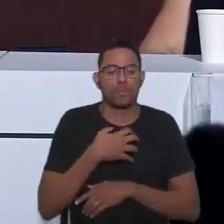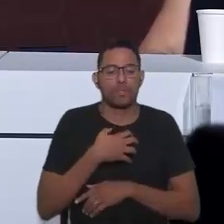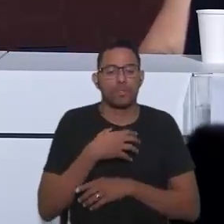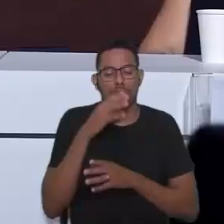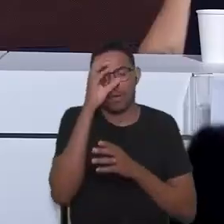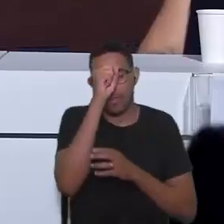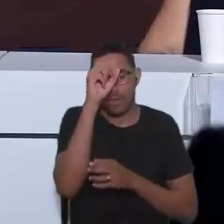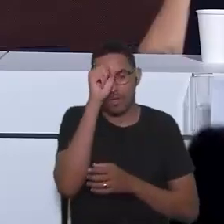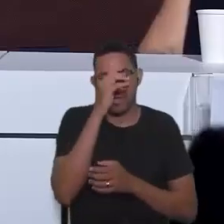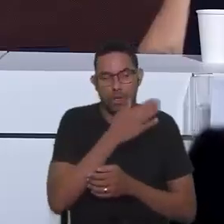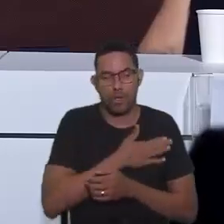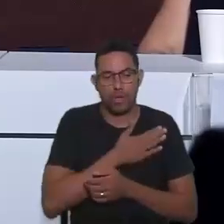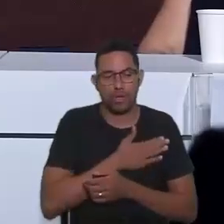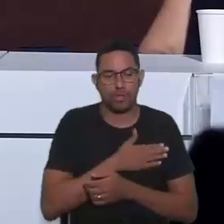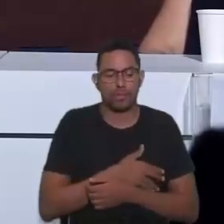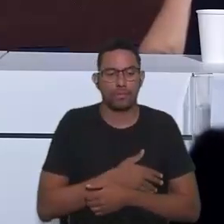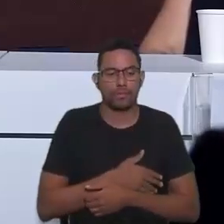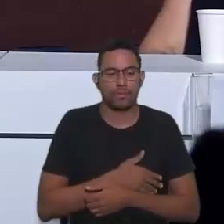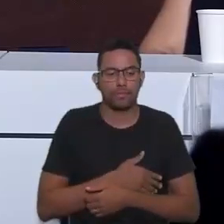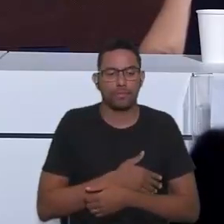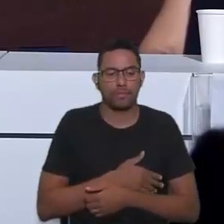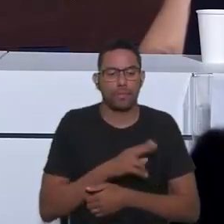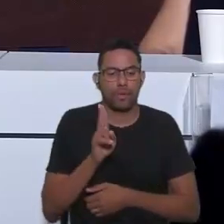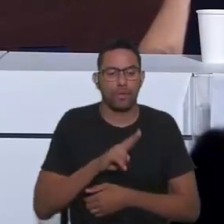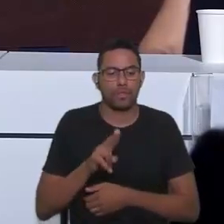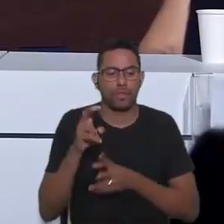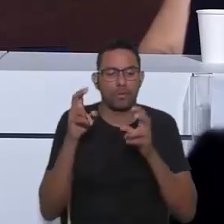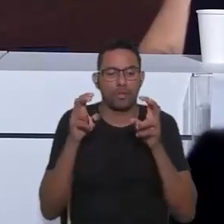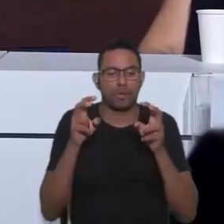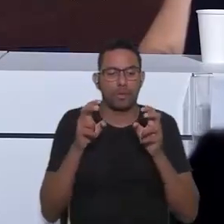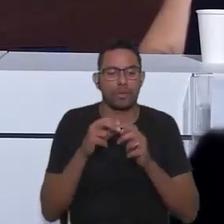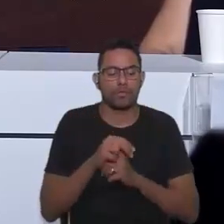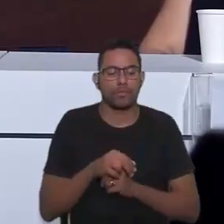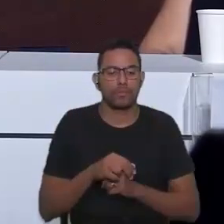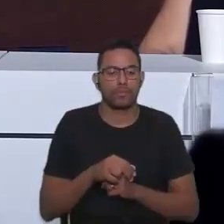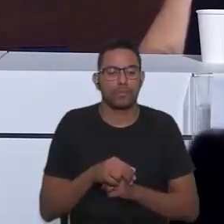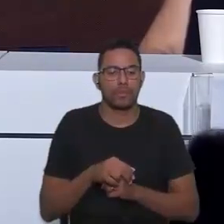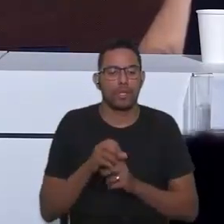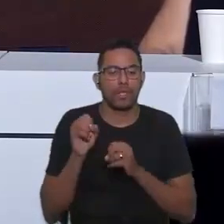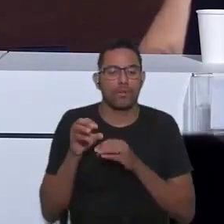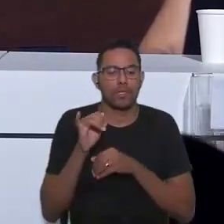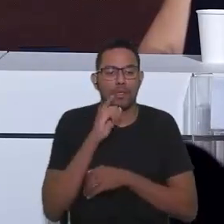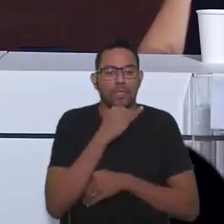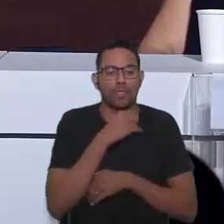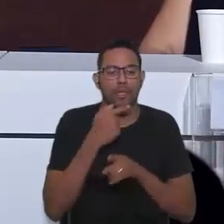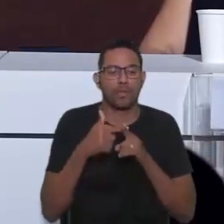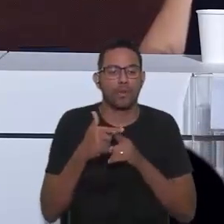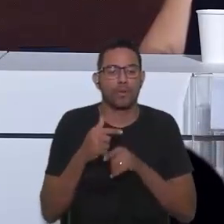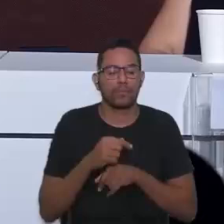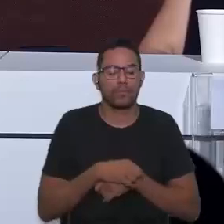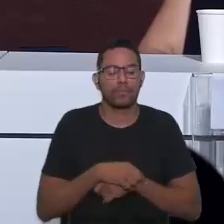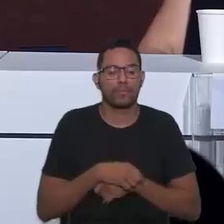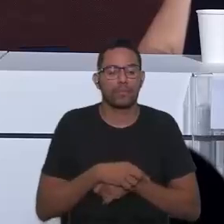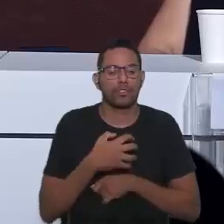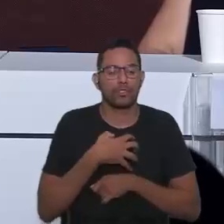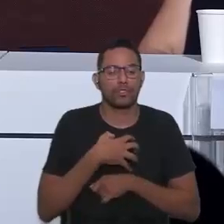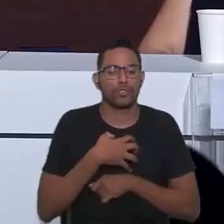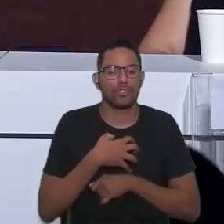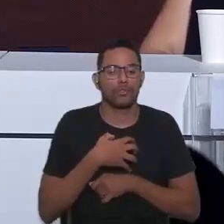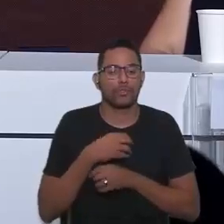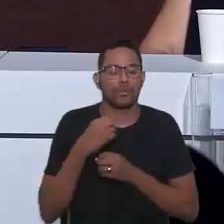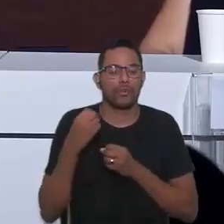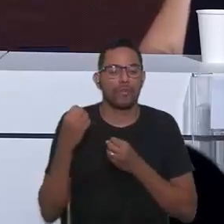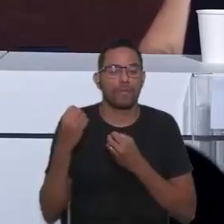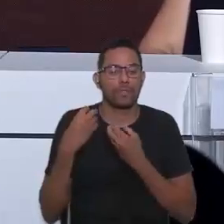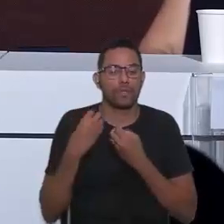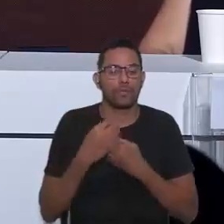de aprender. Eu gosto muito de usar no título, ou de usar este título, Educação da Tristeza, porque foi uma forma de eu me